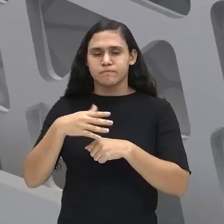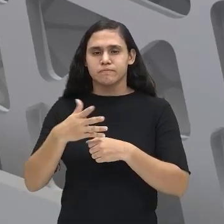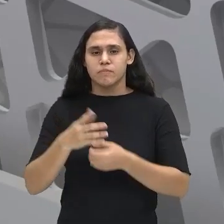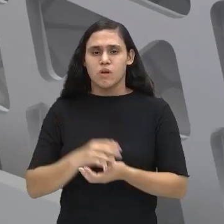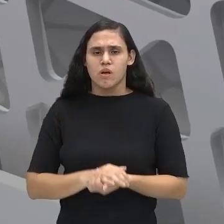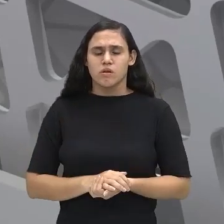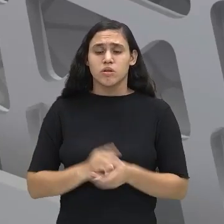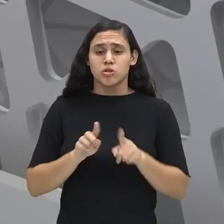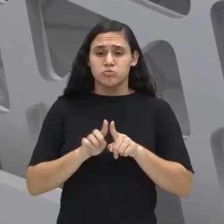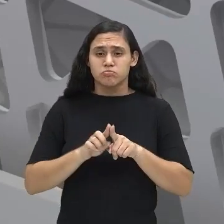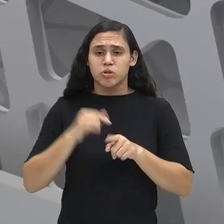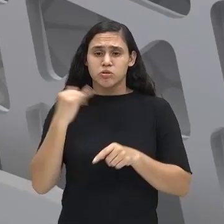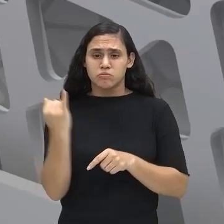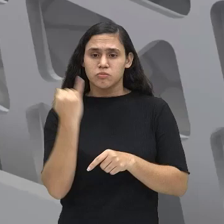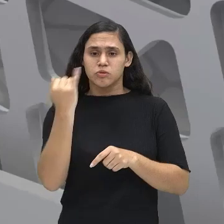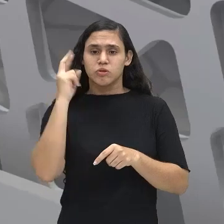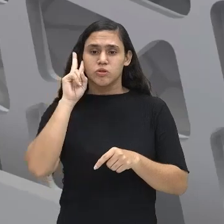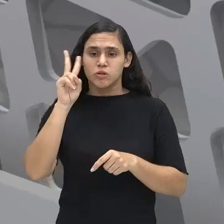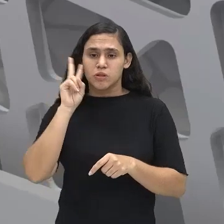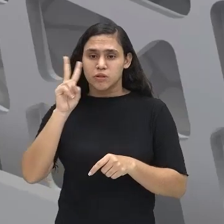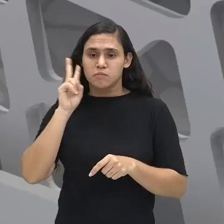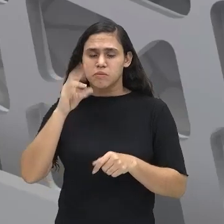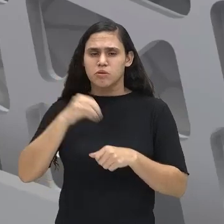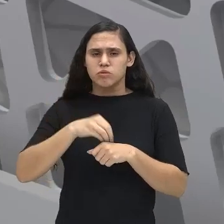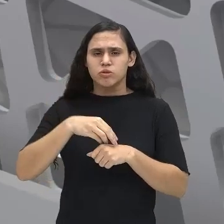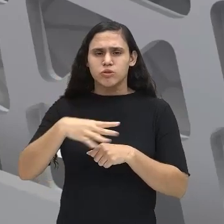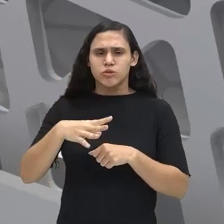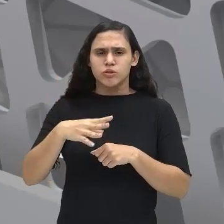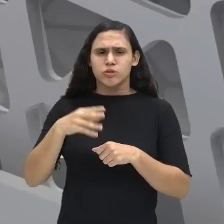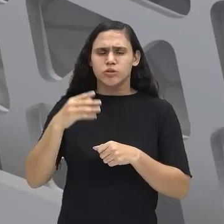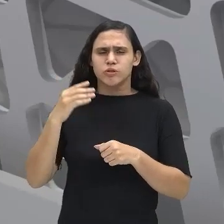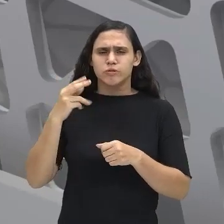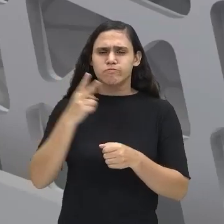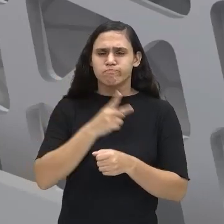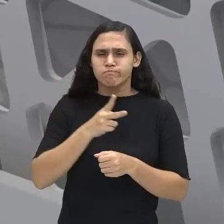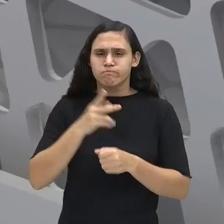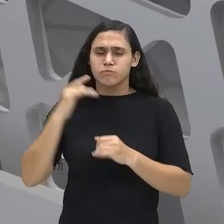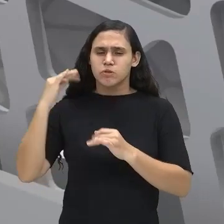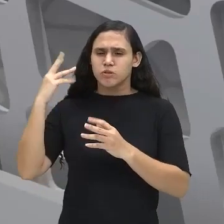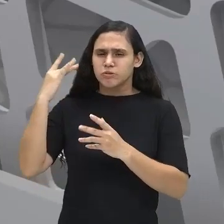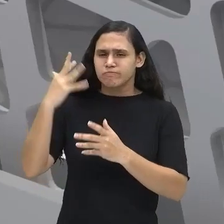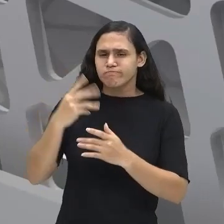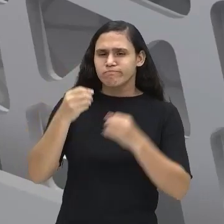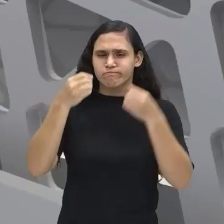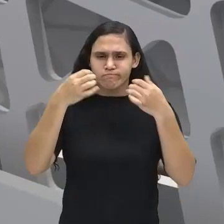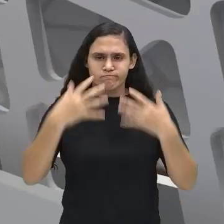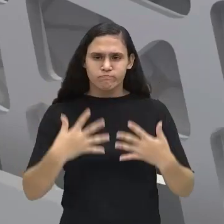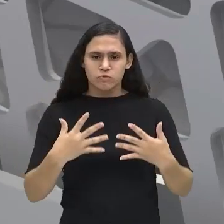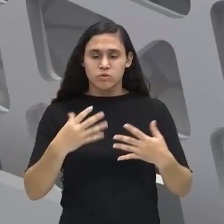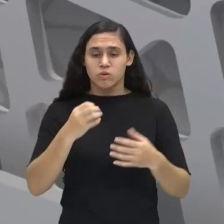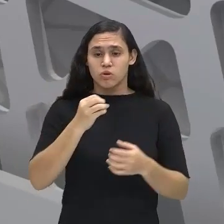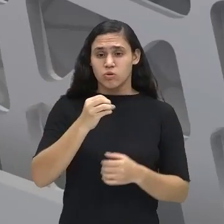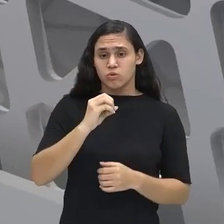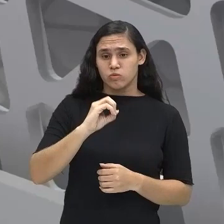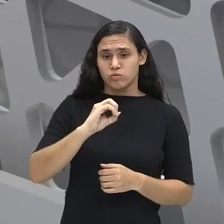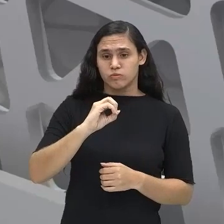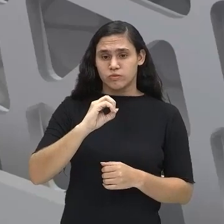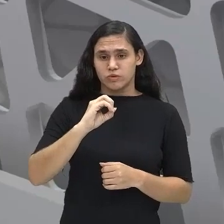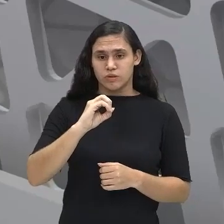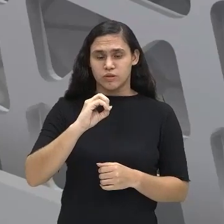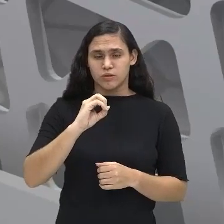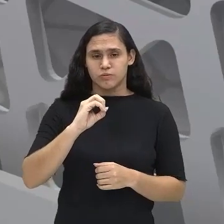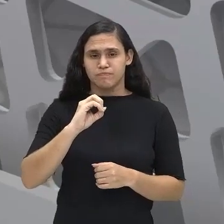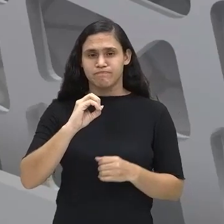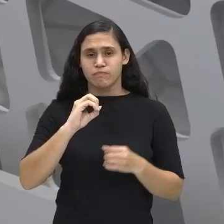seguinte, ó, tem uma dica que o professor falou aqui ao longo das nossas aulas, tipo o zero, olha só, o zero, ele é menor,